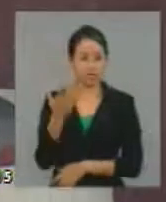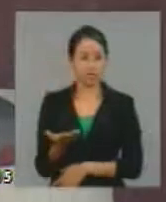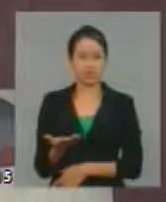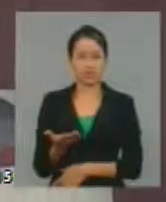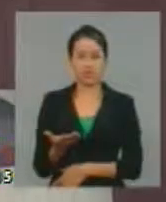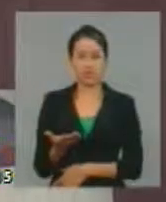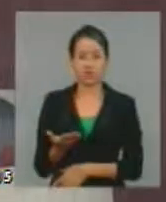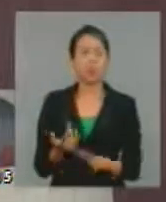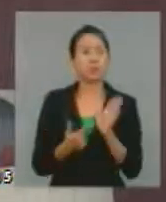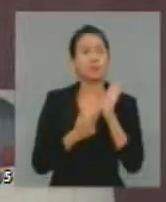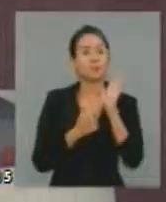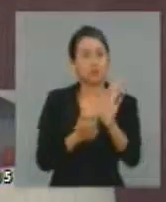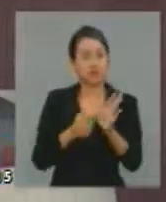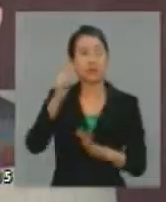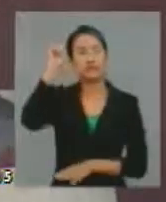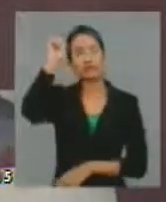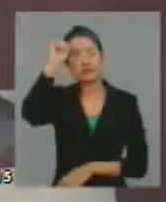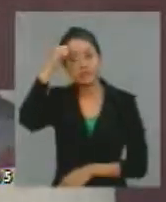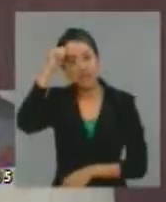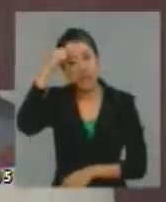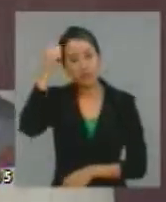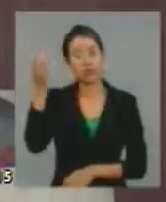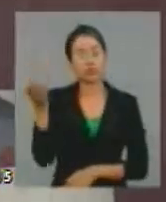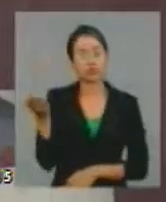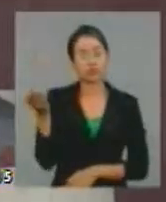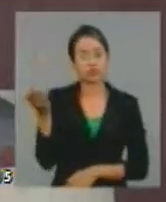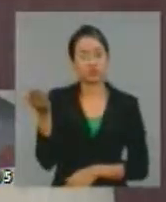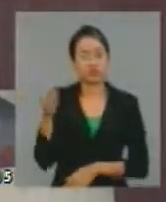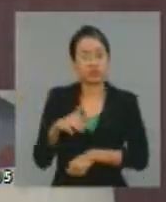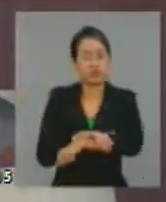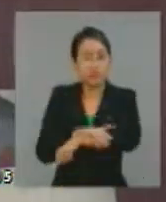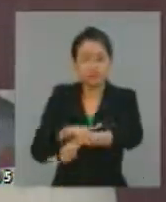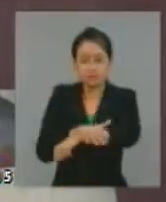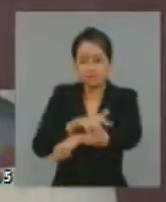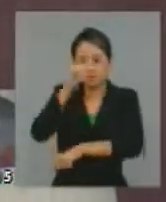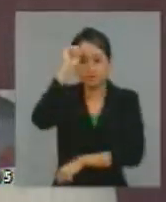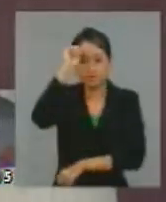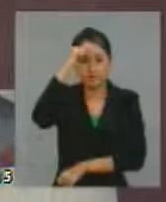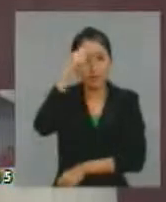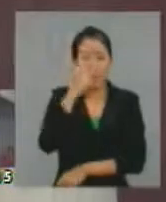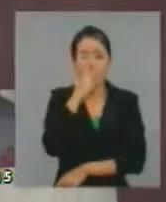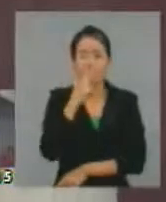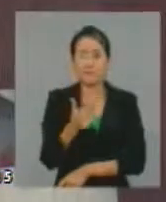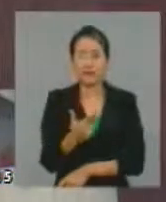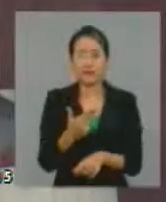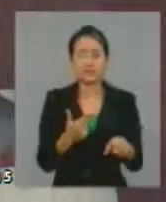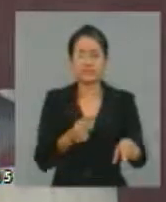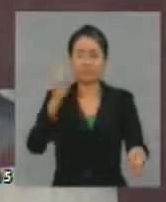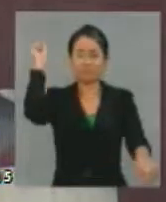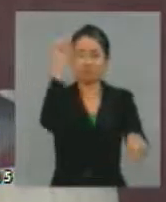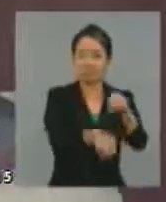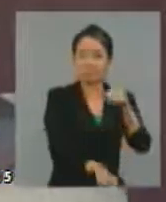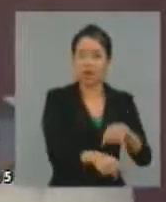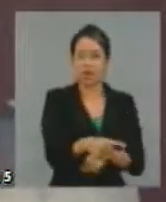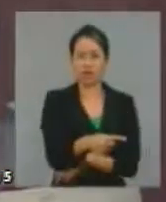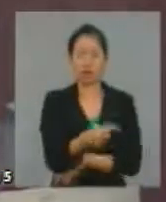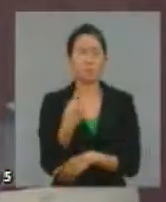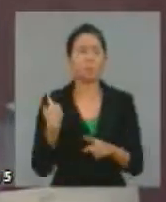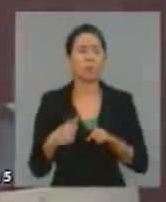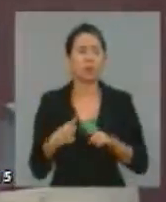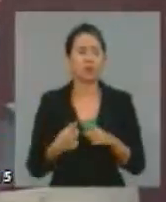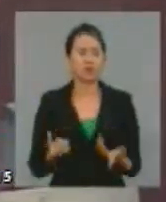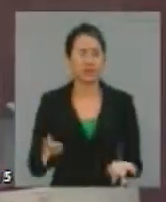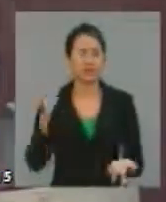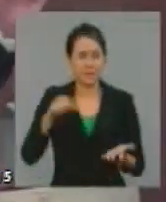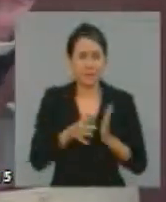que negros e negras estão mais vulneráveis à violência letal na ordem de quase